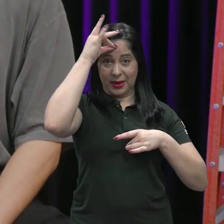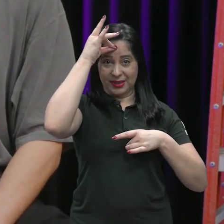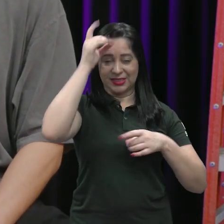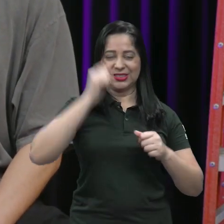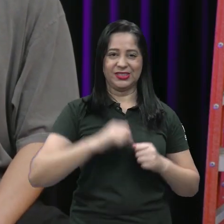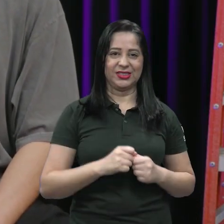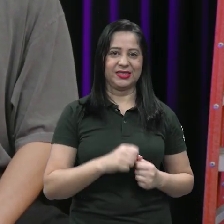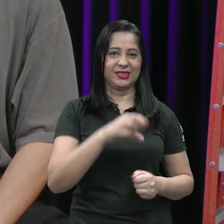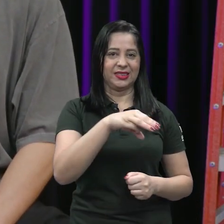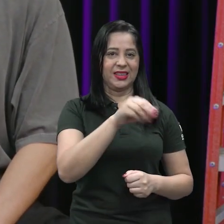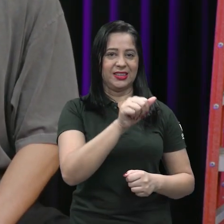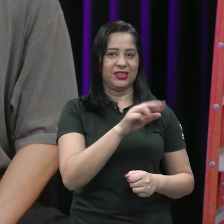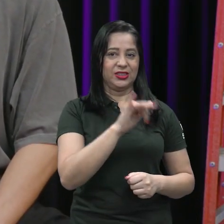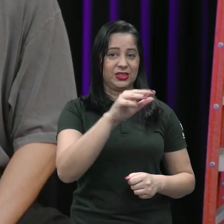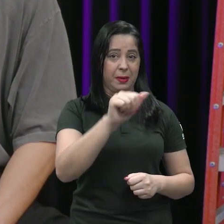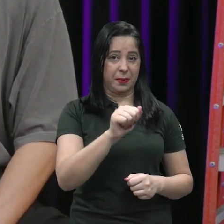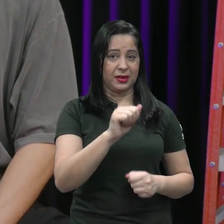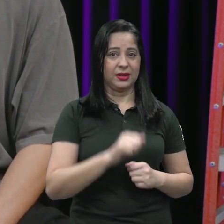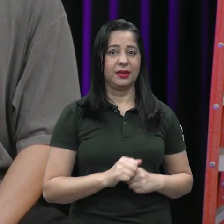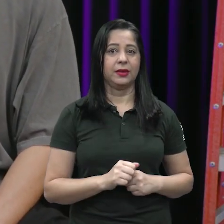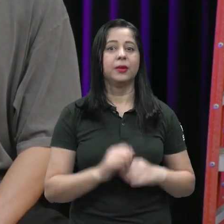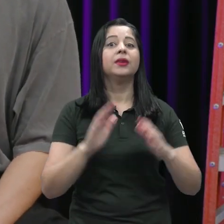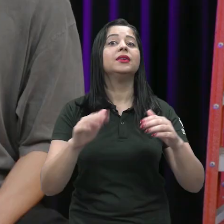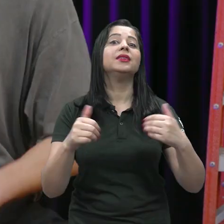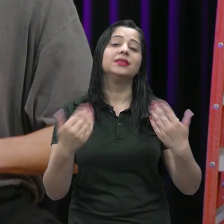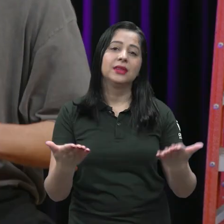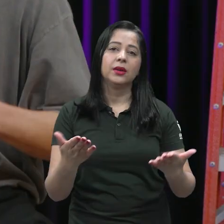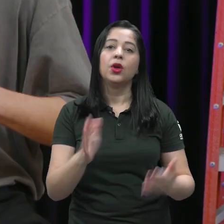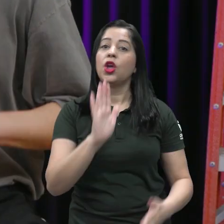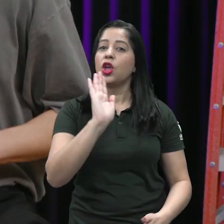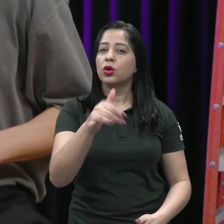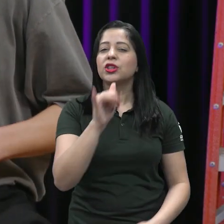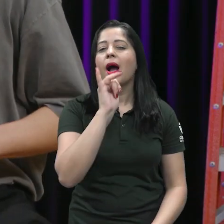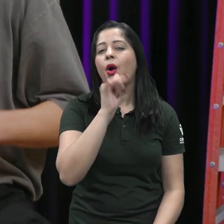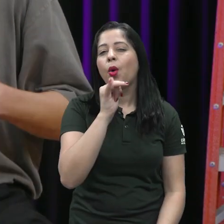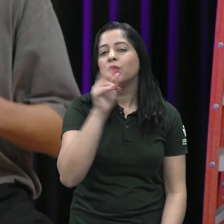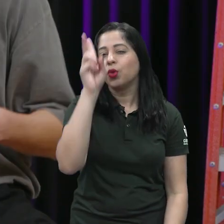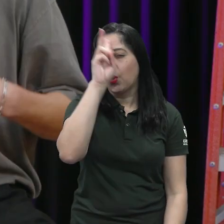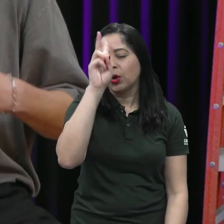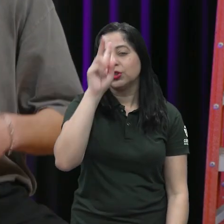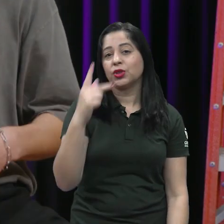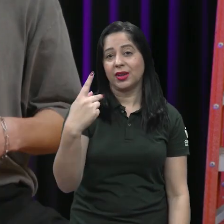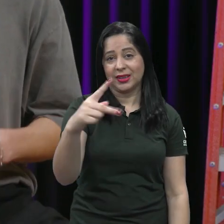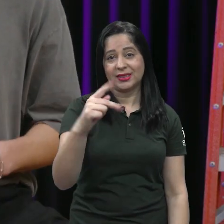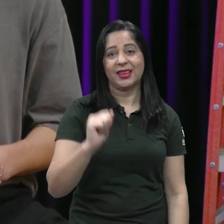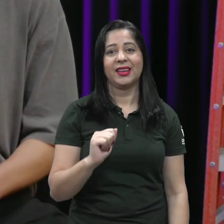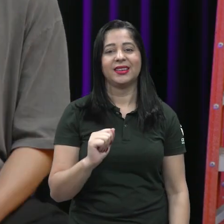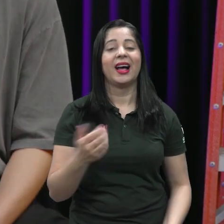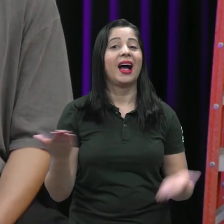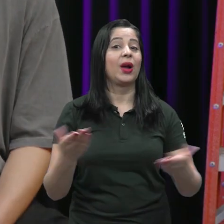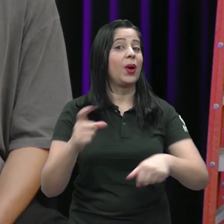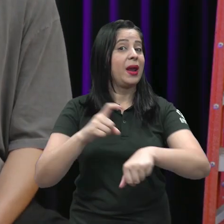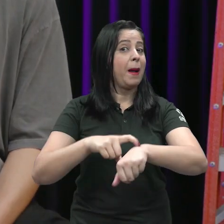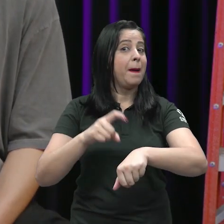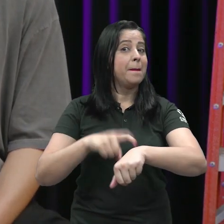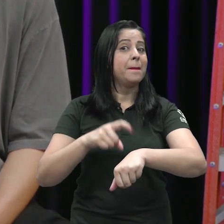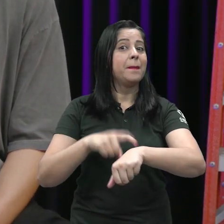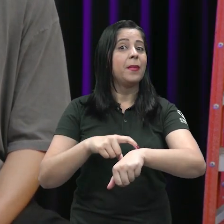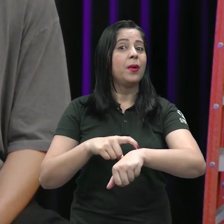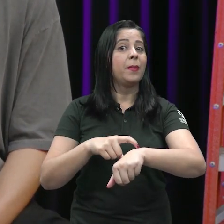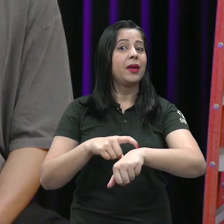né? Já que a gente tá falando tanto dela aqui, né, Vi? Sim, já que a gente já falou um pouquinho sobre essa história, mas a gente vai falar muito mais ainda, chegou a hora